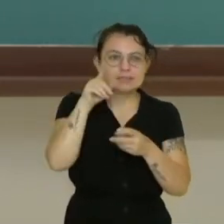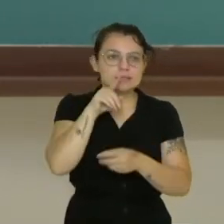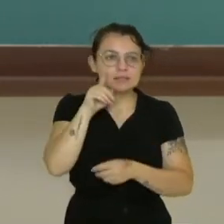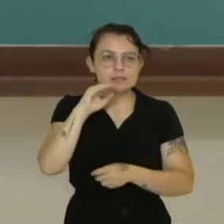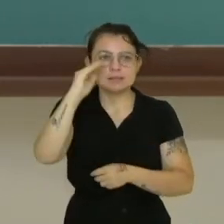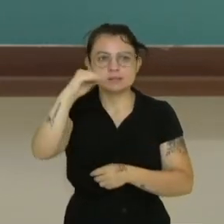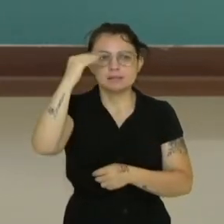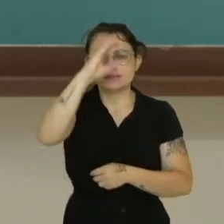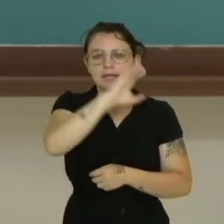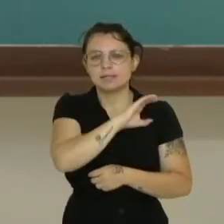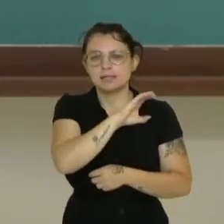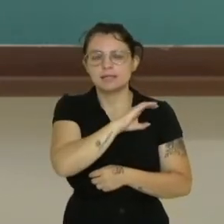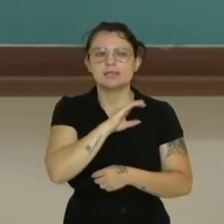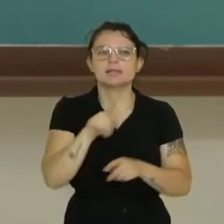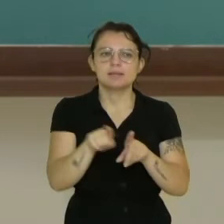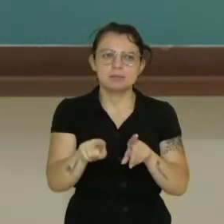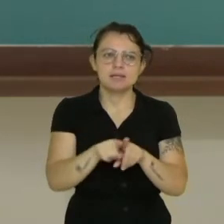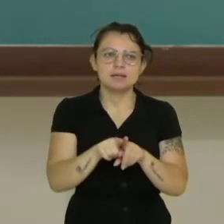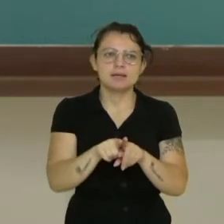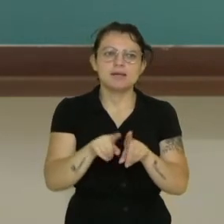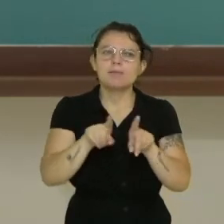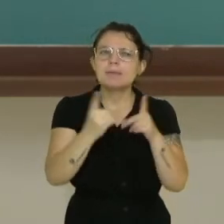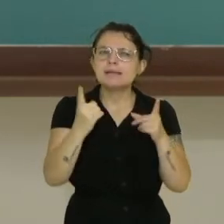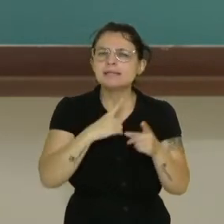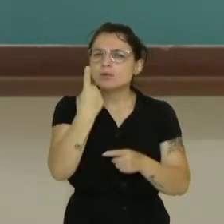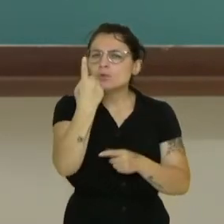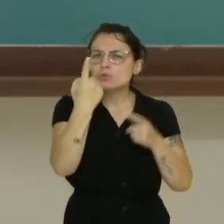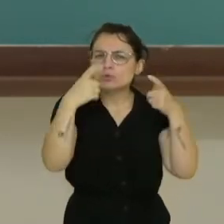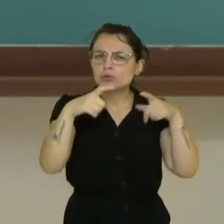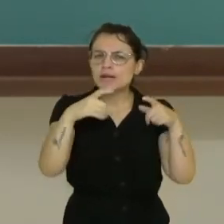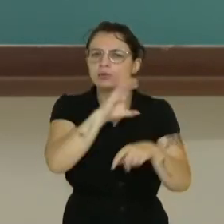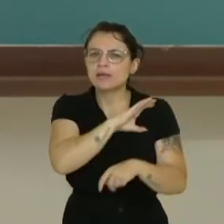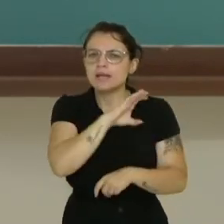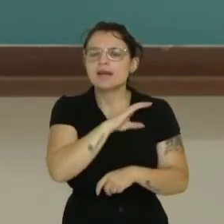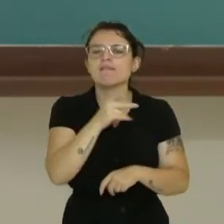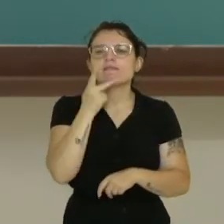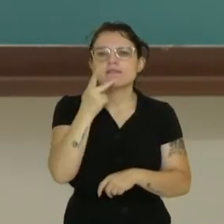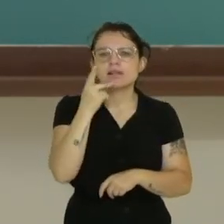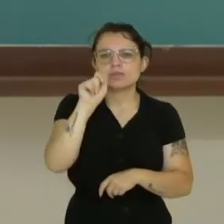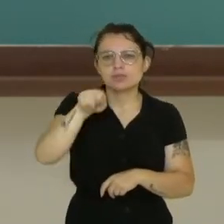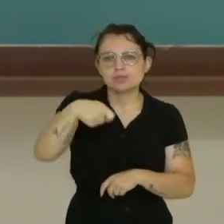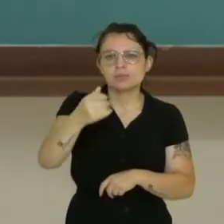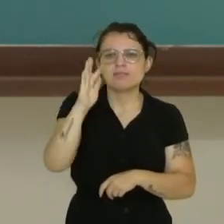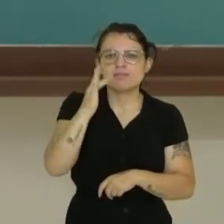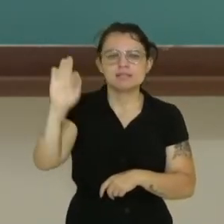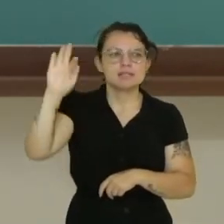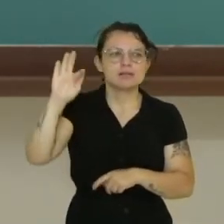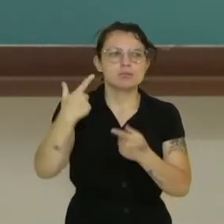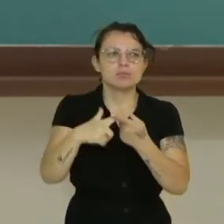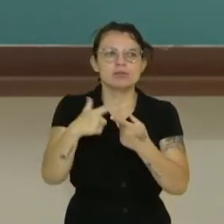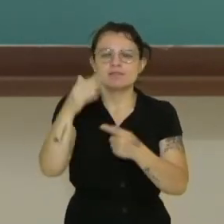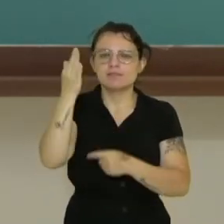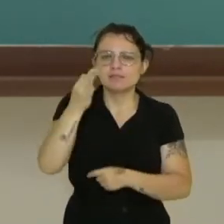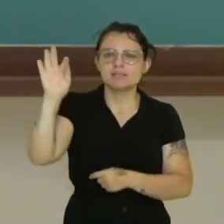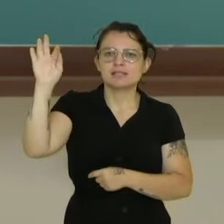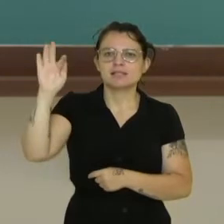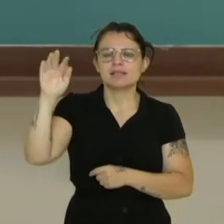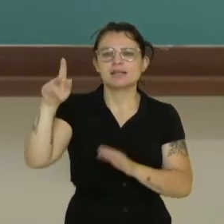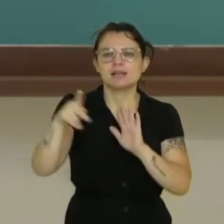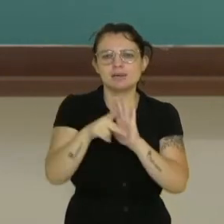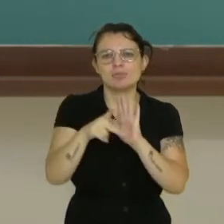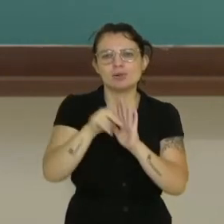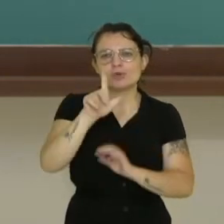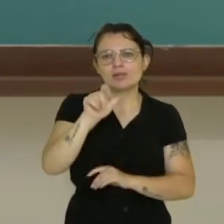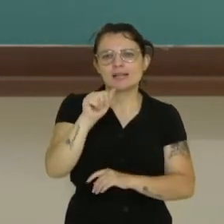francês. Isso até gera uma certa confusão, pois o francês é um idioma de origem